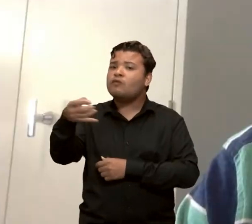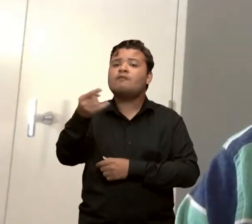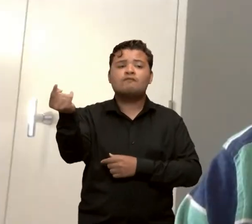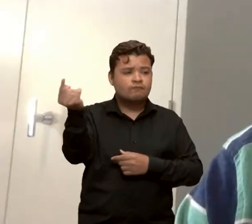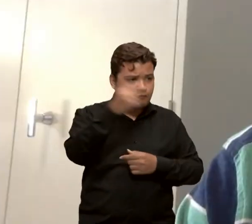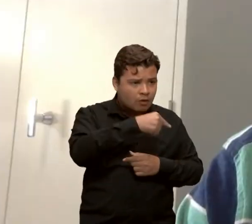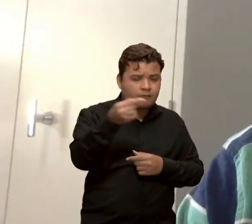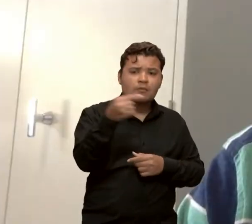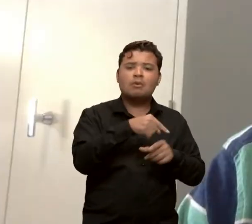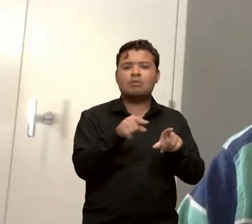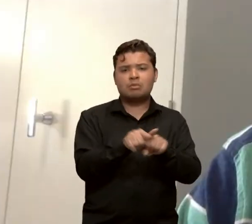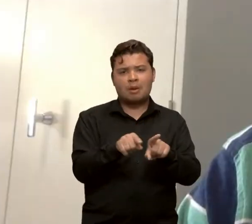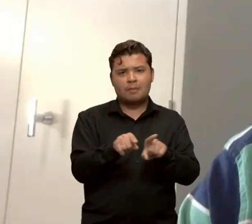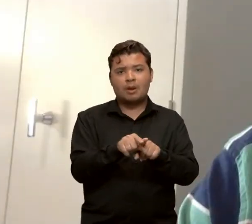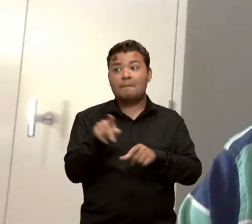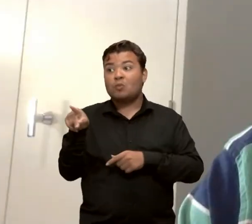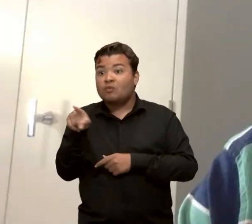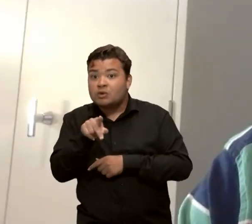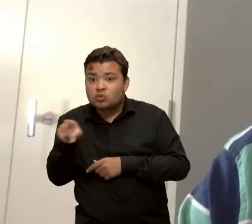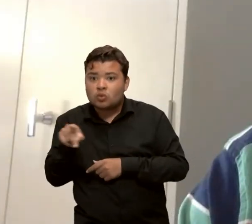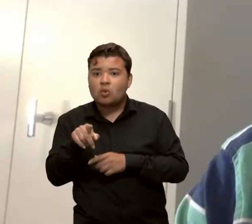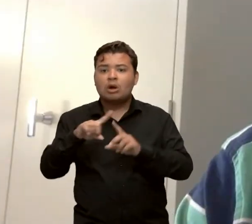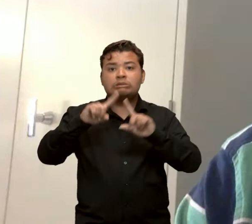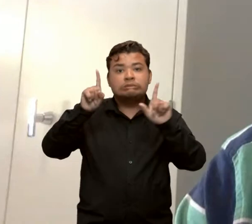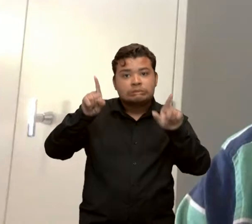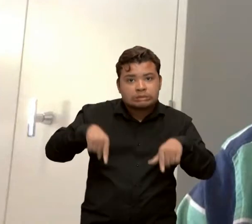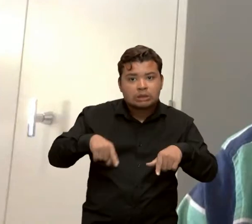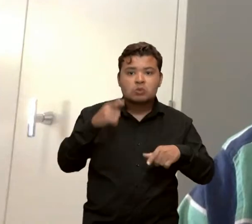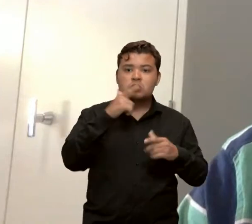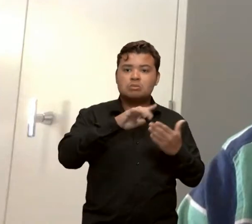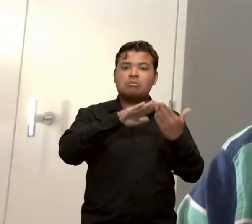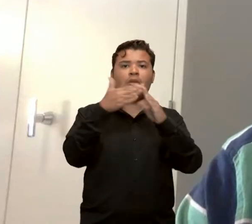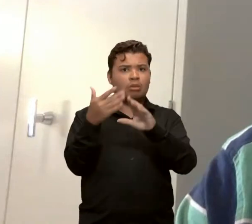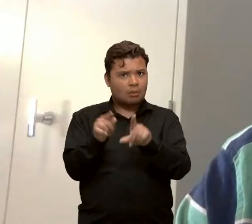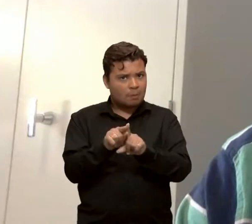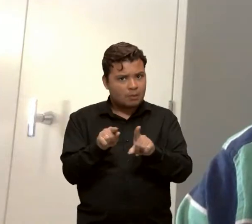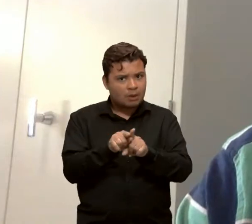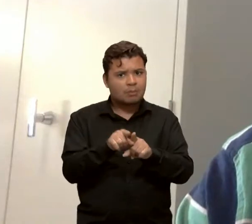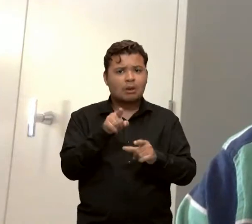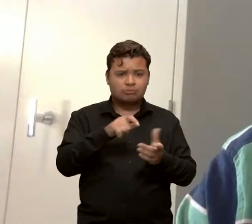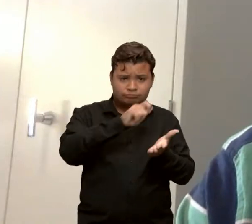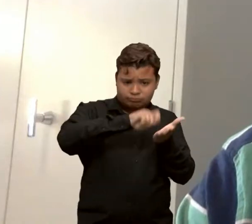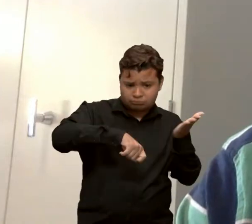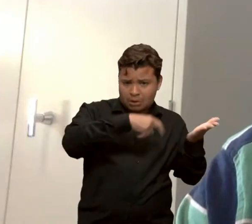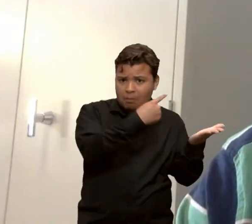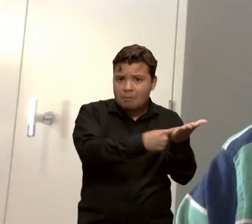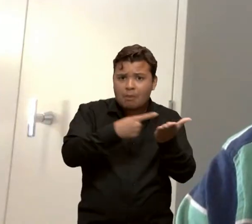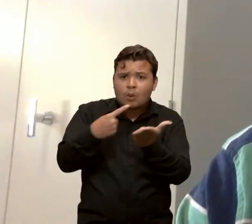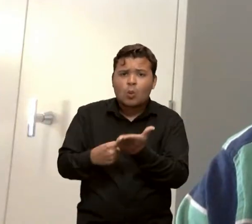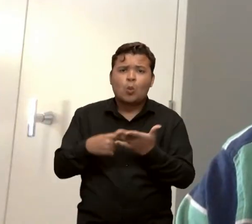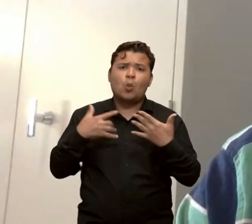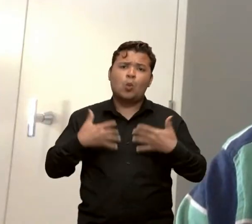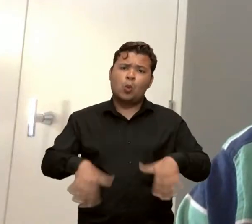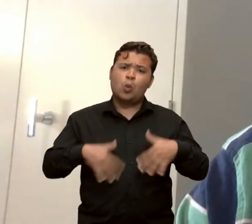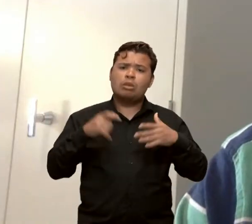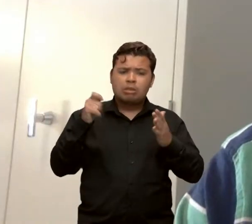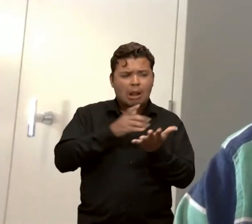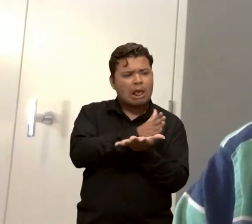docentes, servidores da universidade. Normalmente esses acordos, eles são amplos, né, e